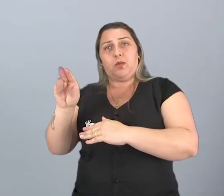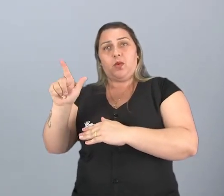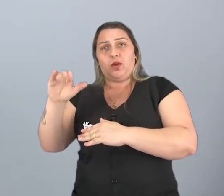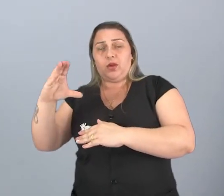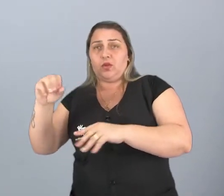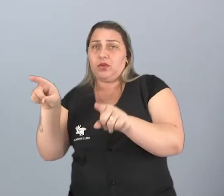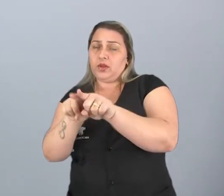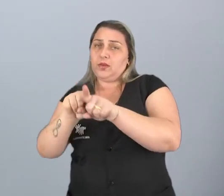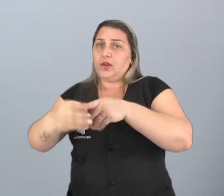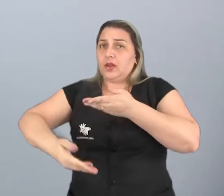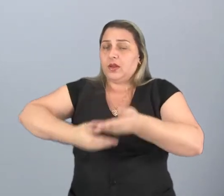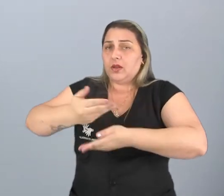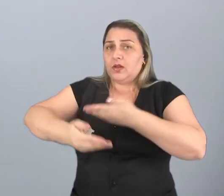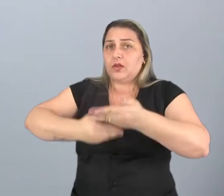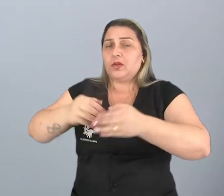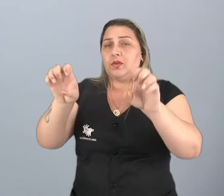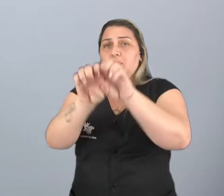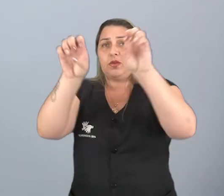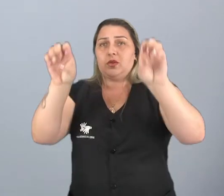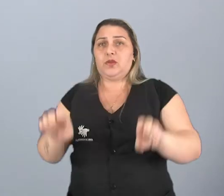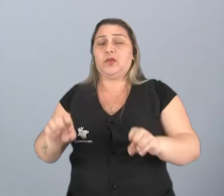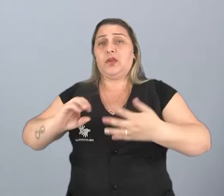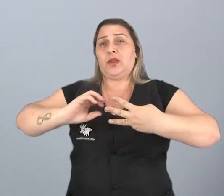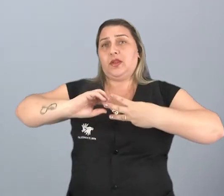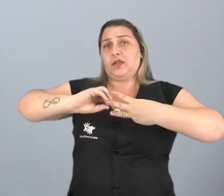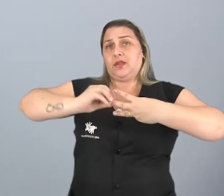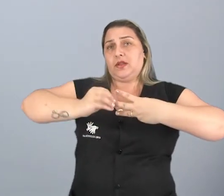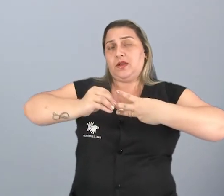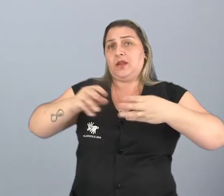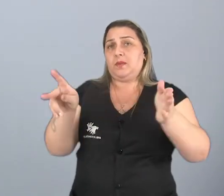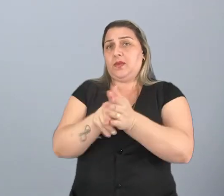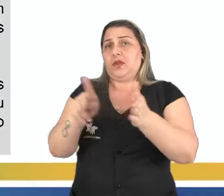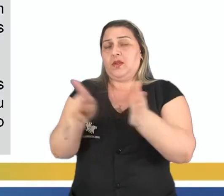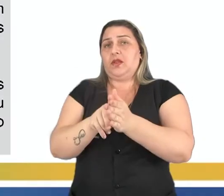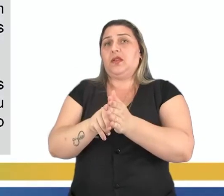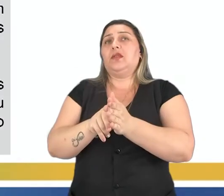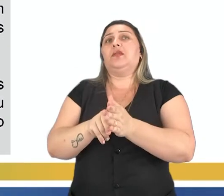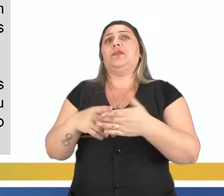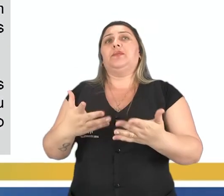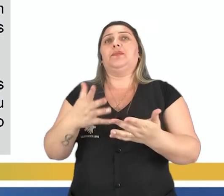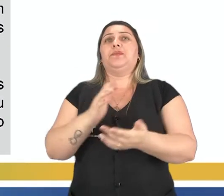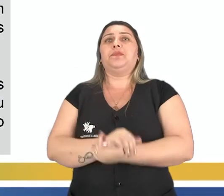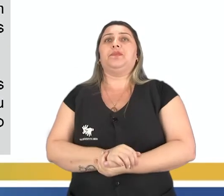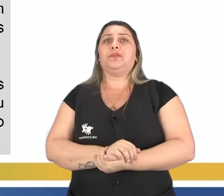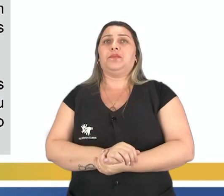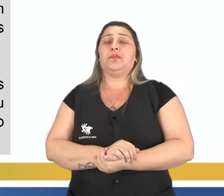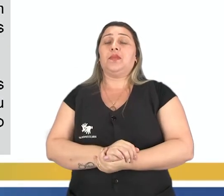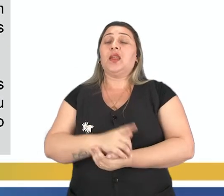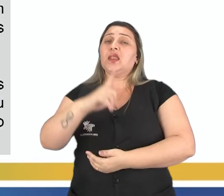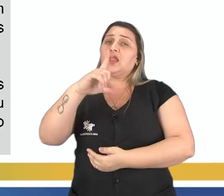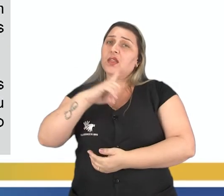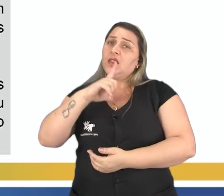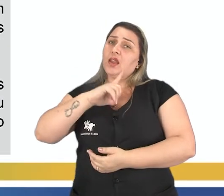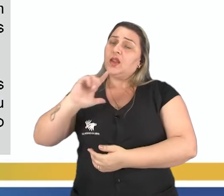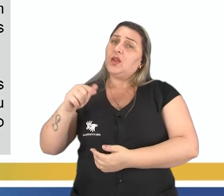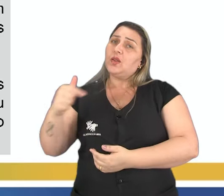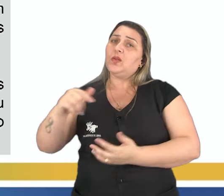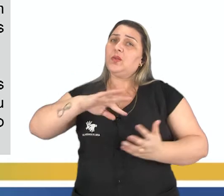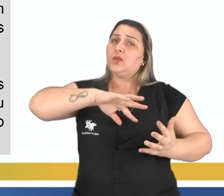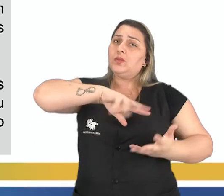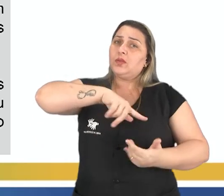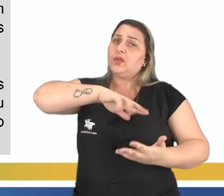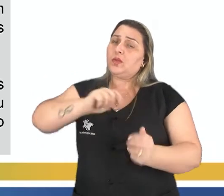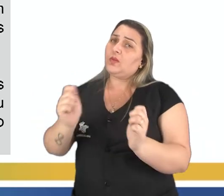também vai estar relacionado com estruturas celulares, tá? Vai estar presente nessa composição. Existem outros planetas